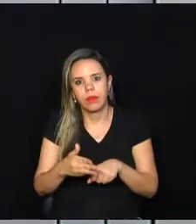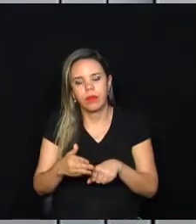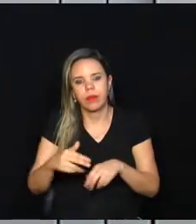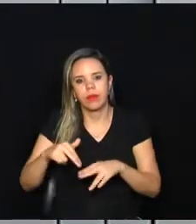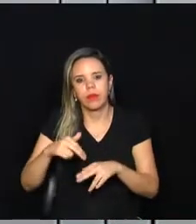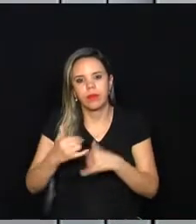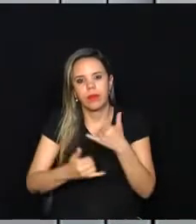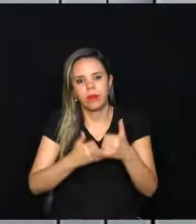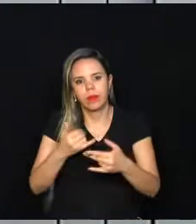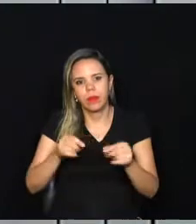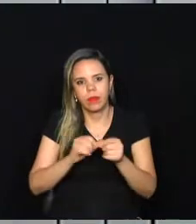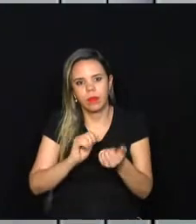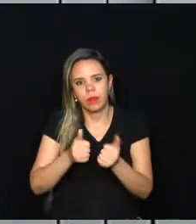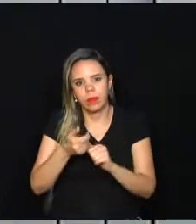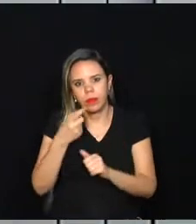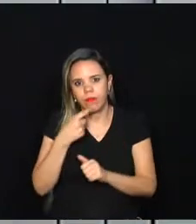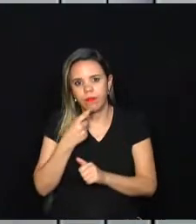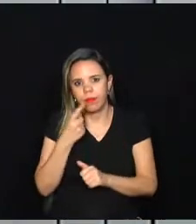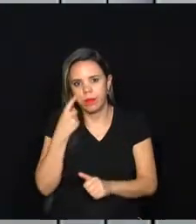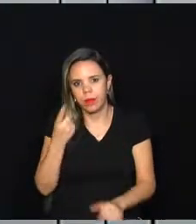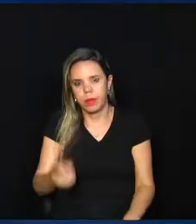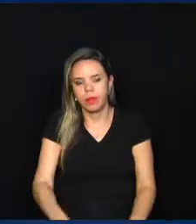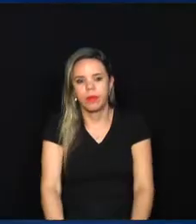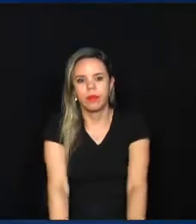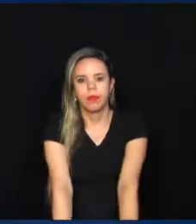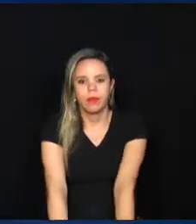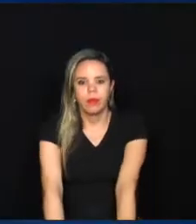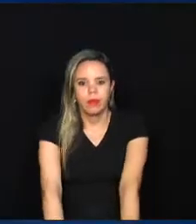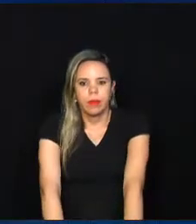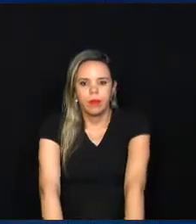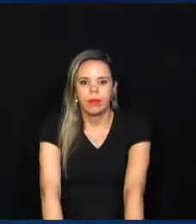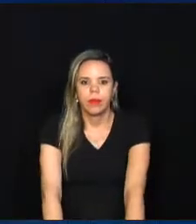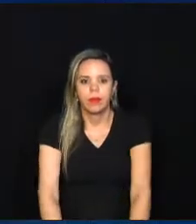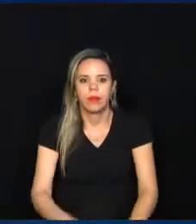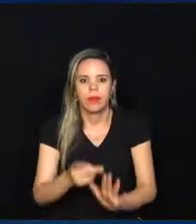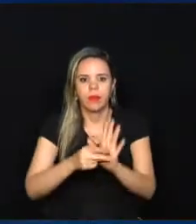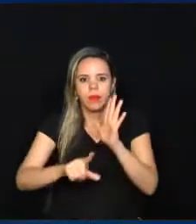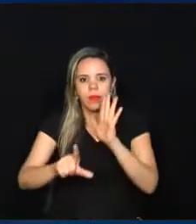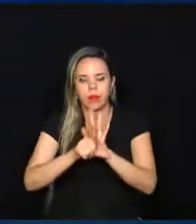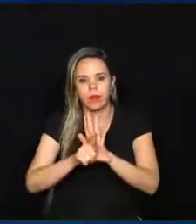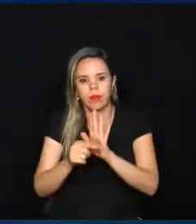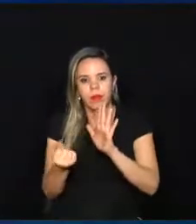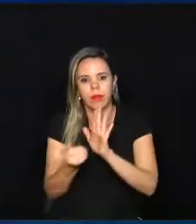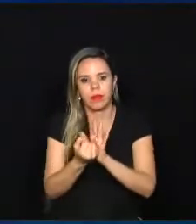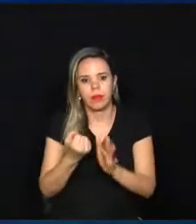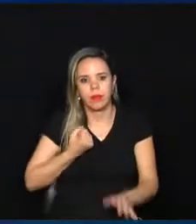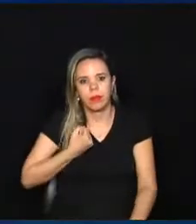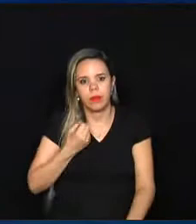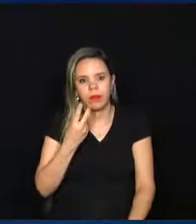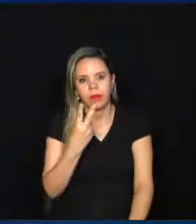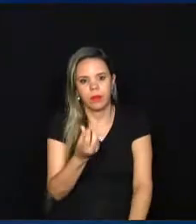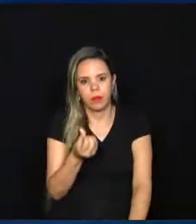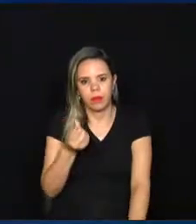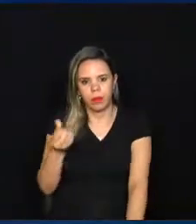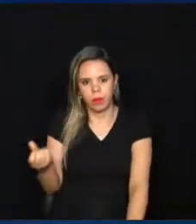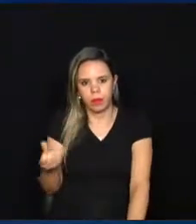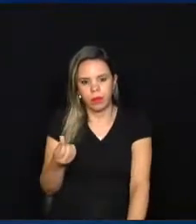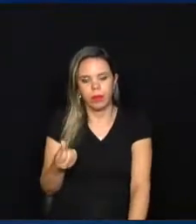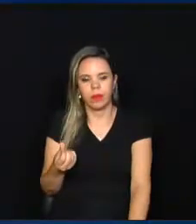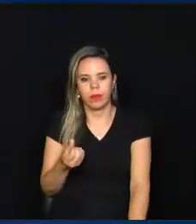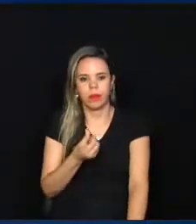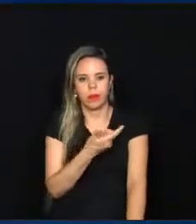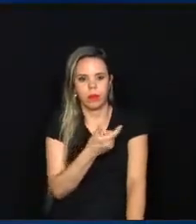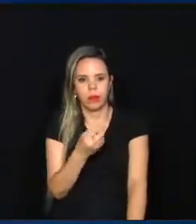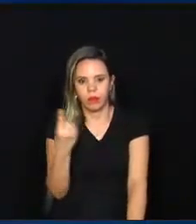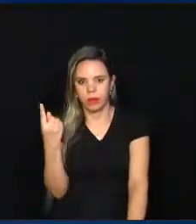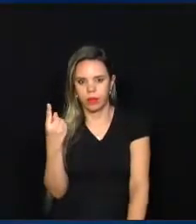como esporte no município de Campinas. O projeto de lei ordinária de número 266 de